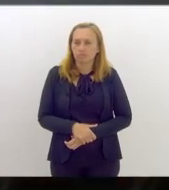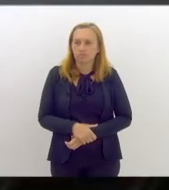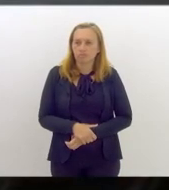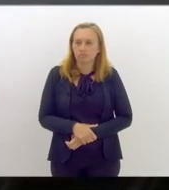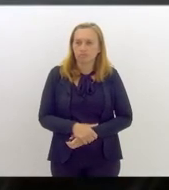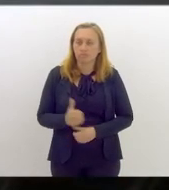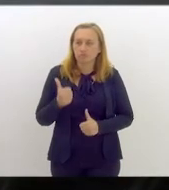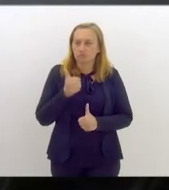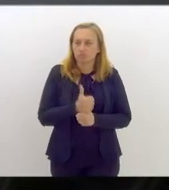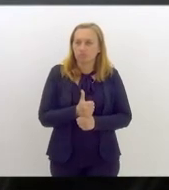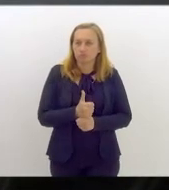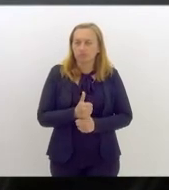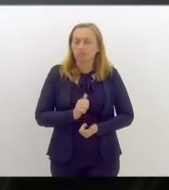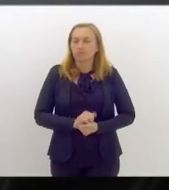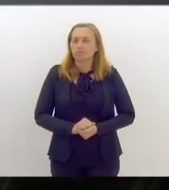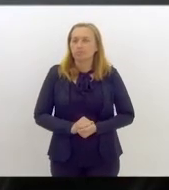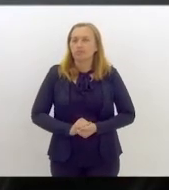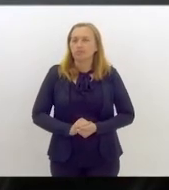Substitutivo,